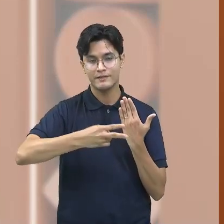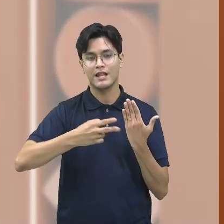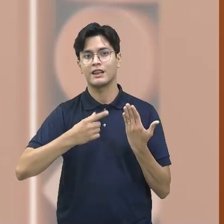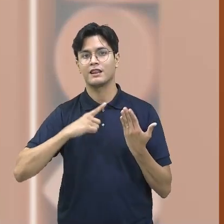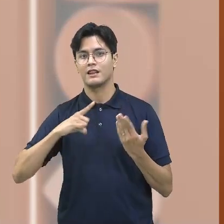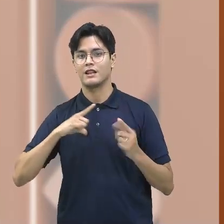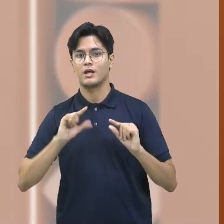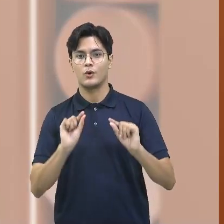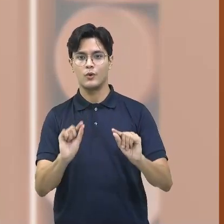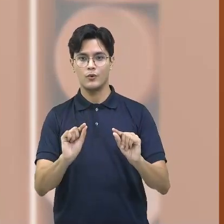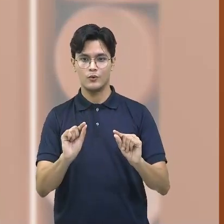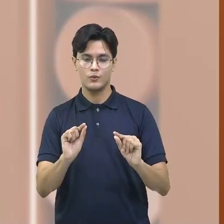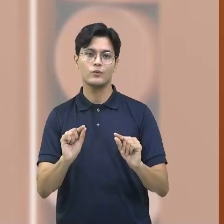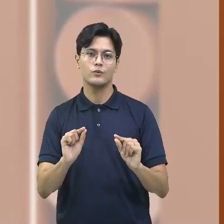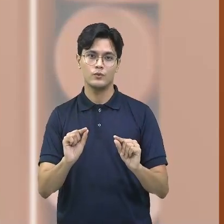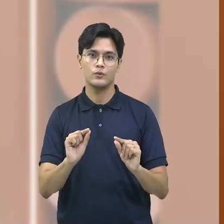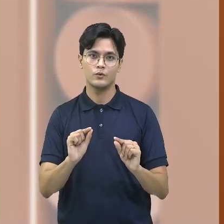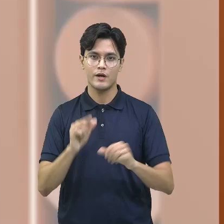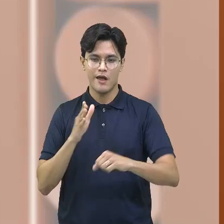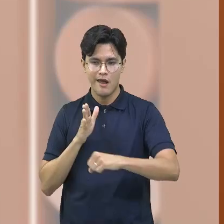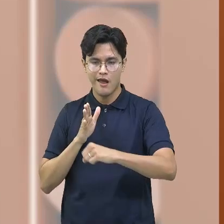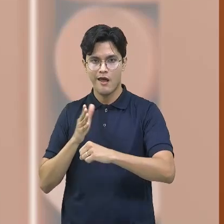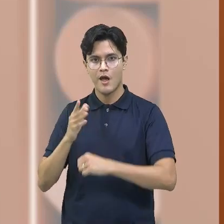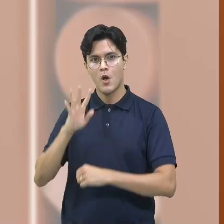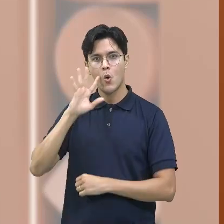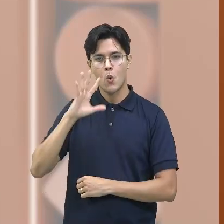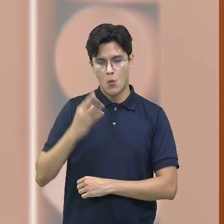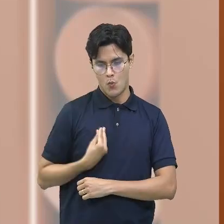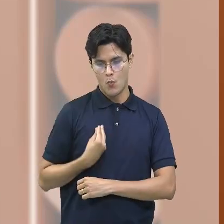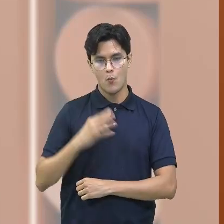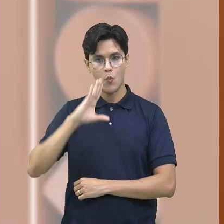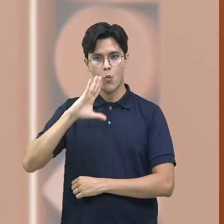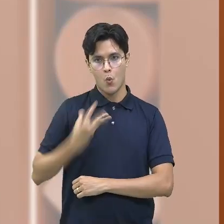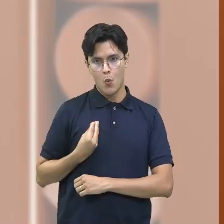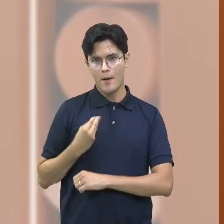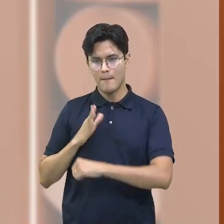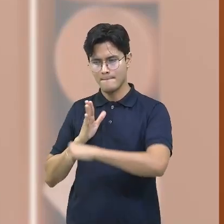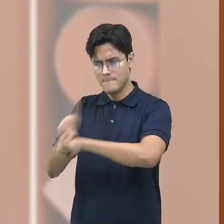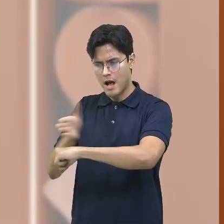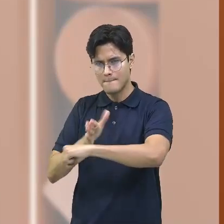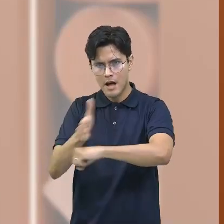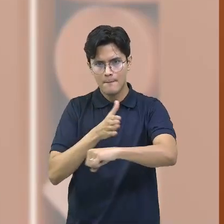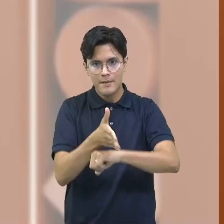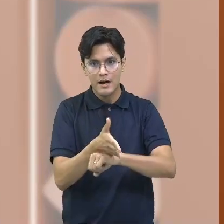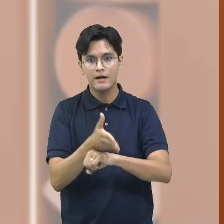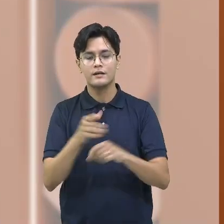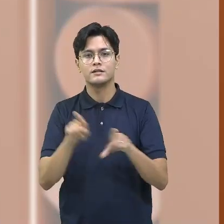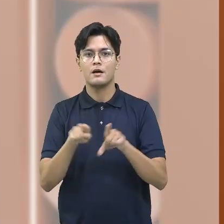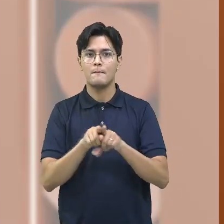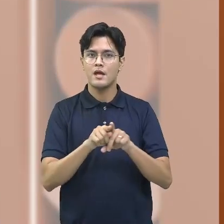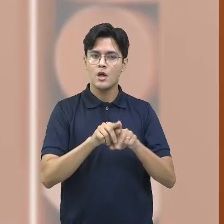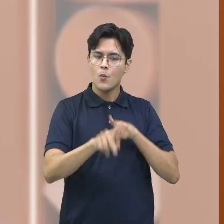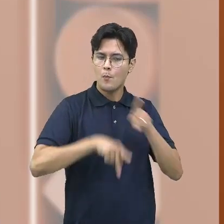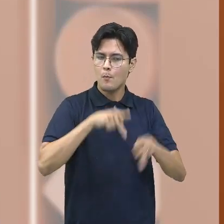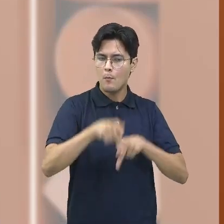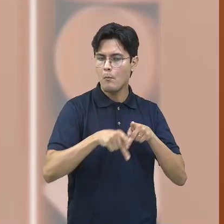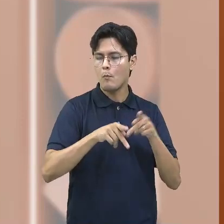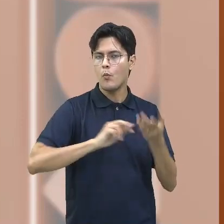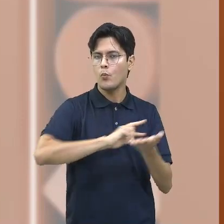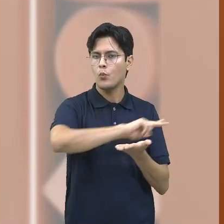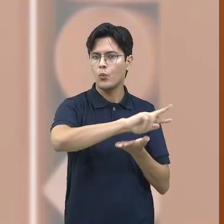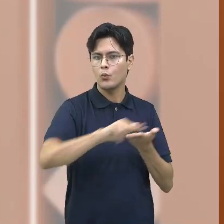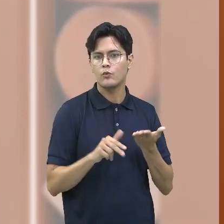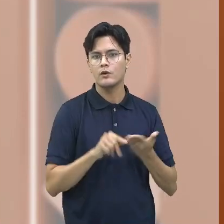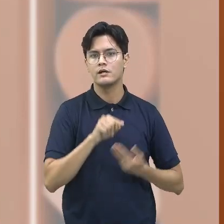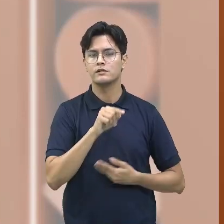uma série de invasões bárbaras, uma série de povos que já